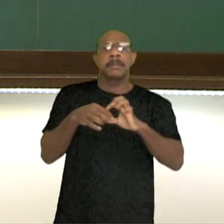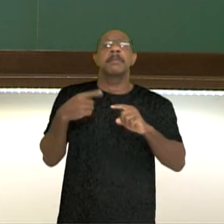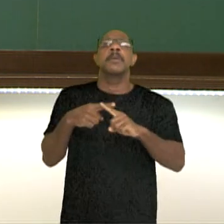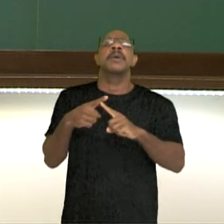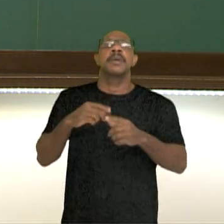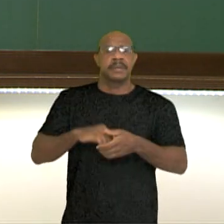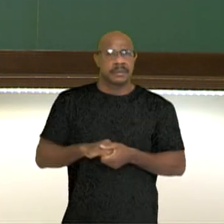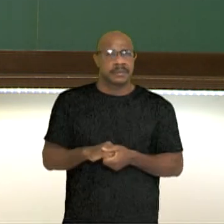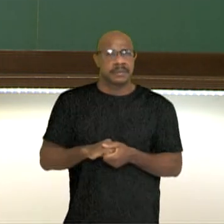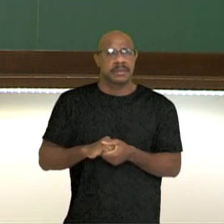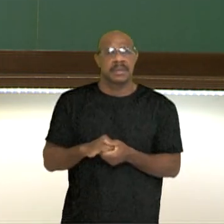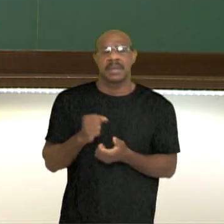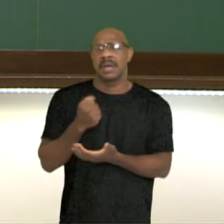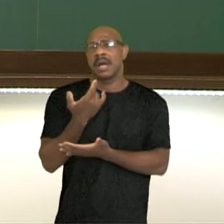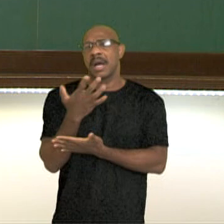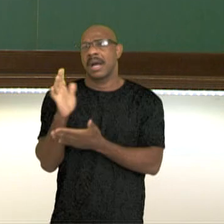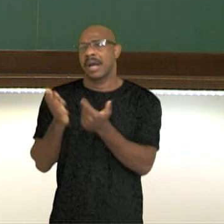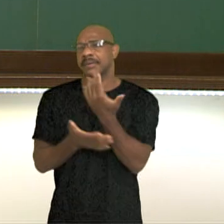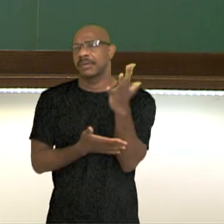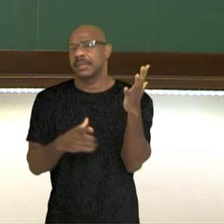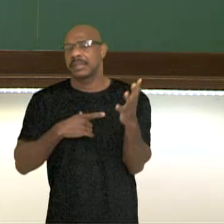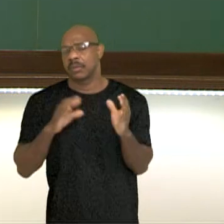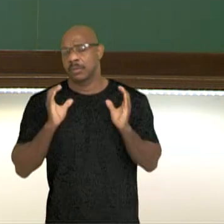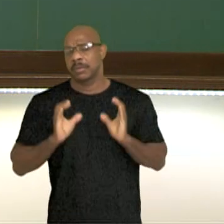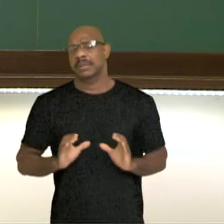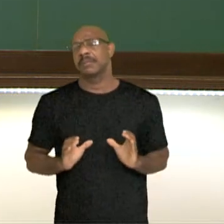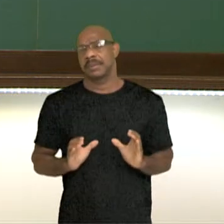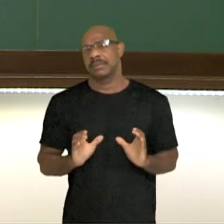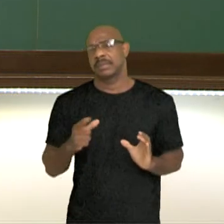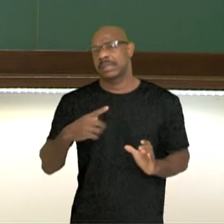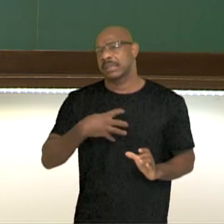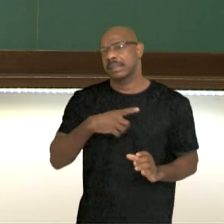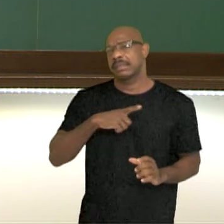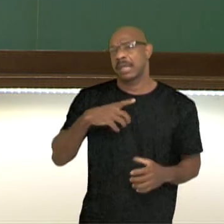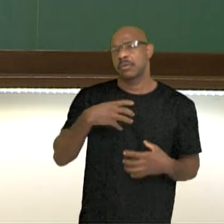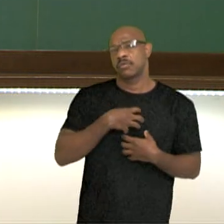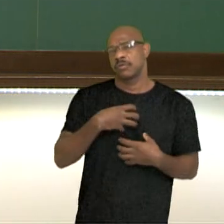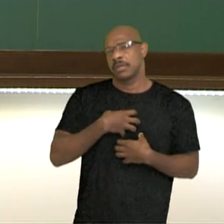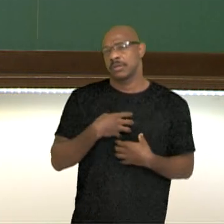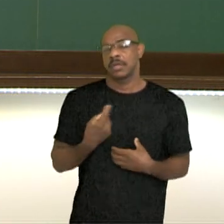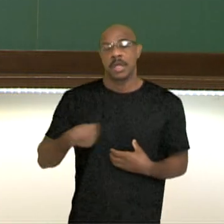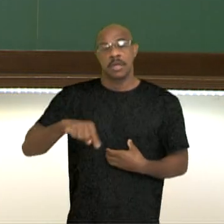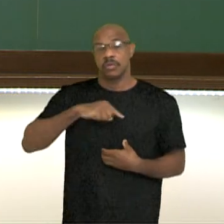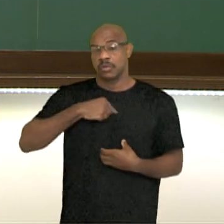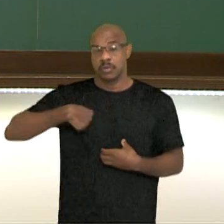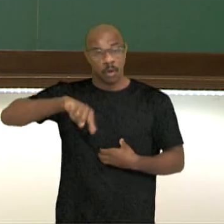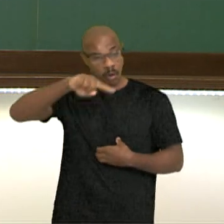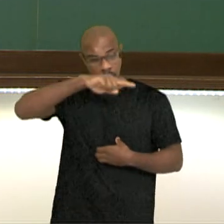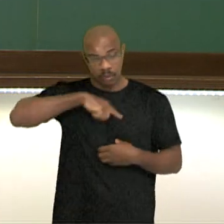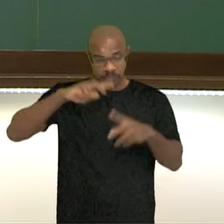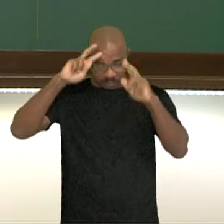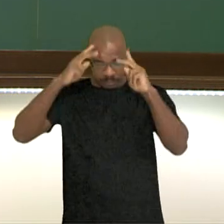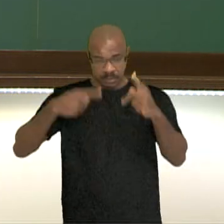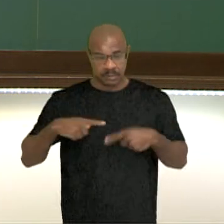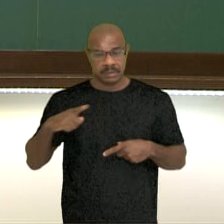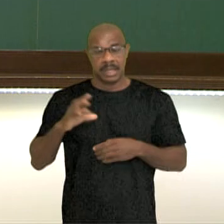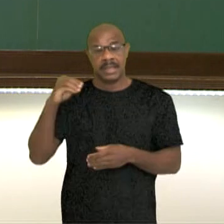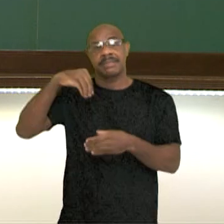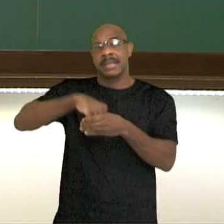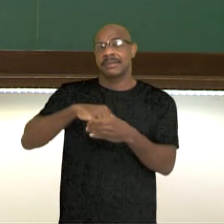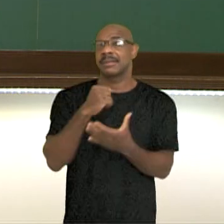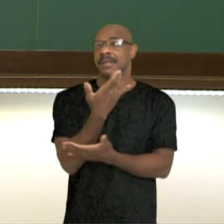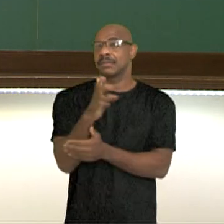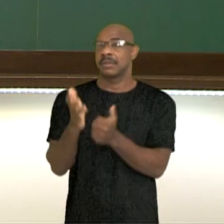seguinte: a natureza ela tem um certo comportamento e nós que fazemos parte da natureza também temos este